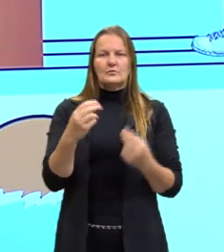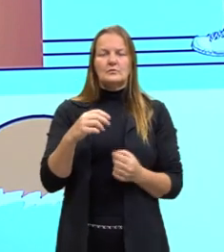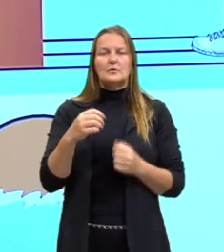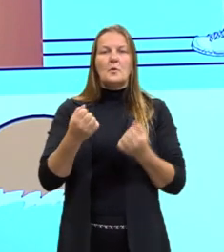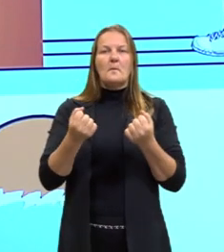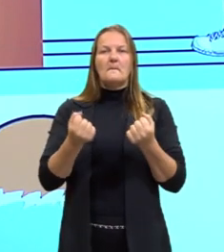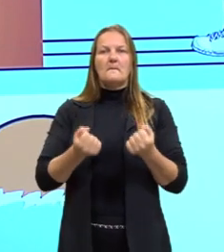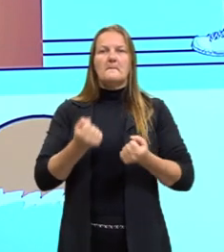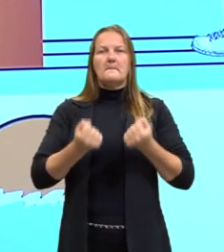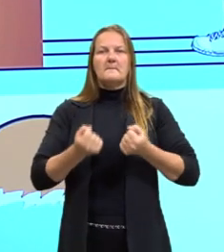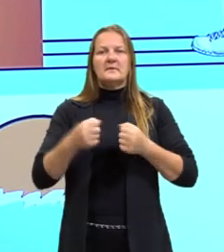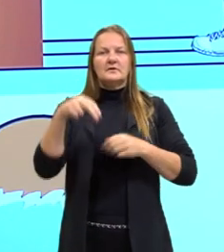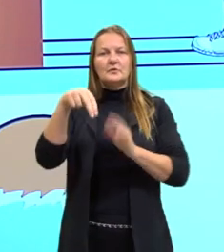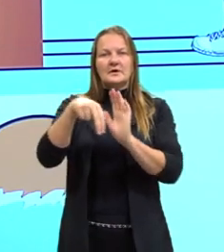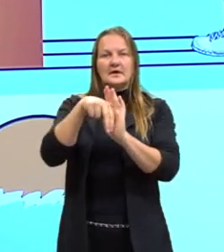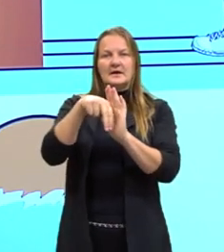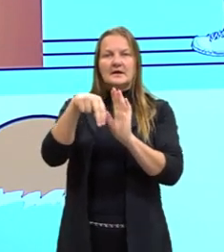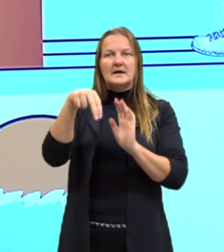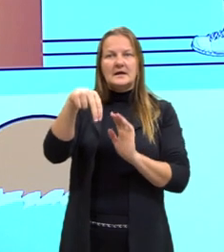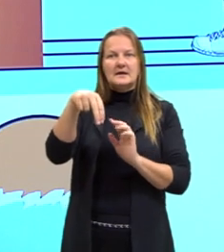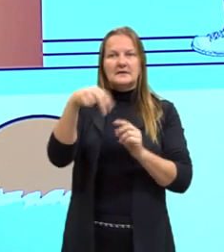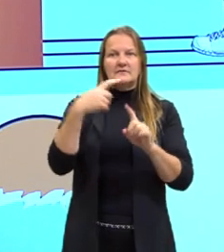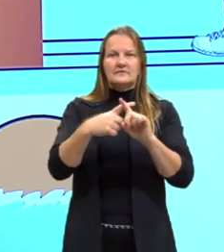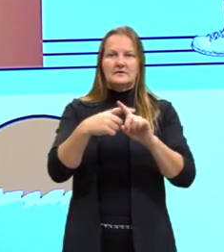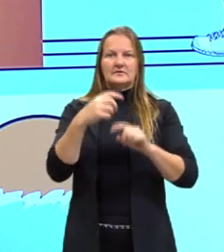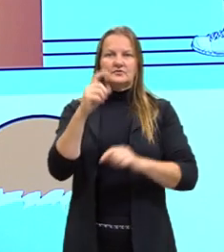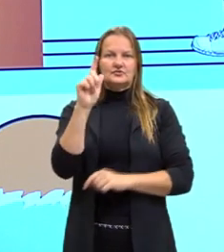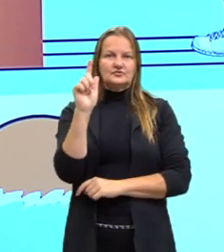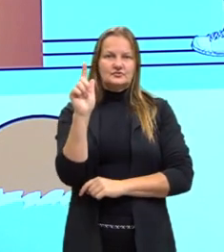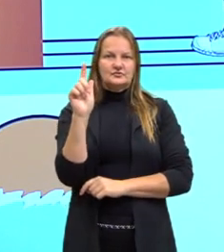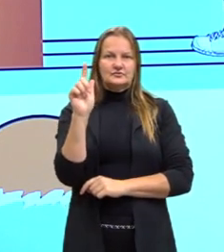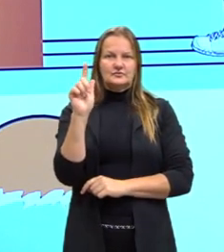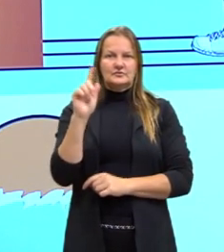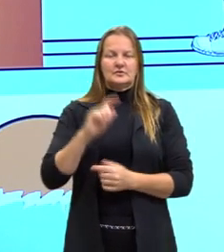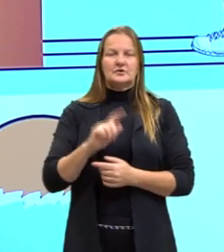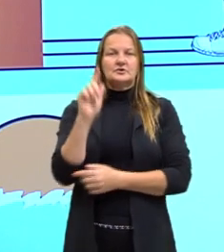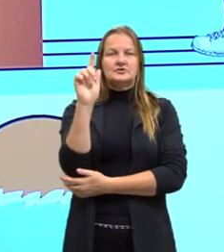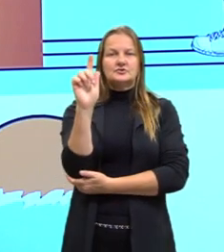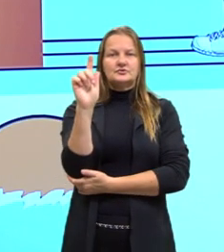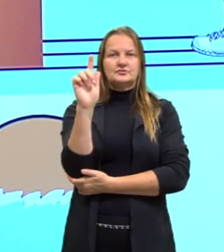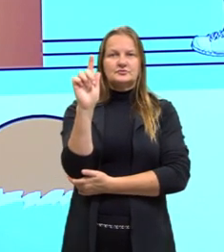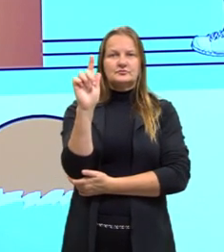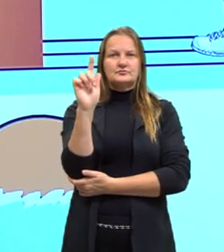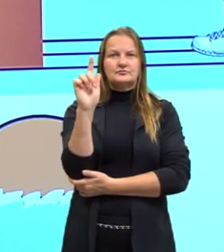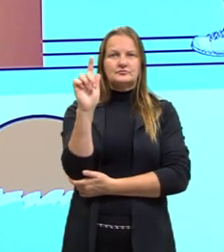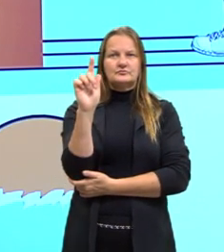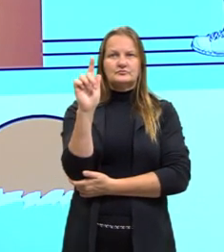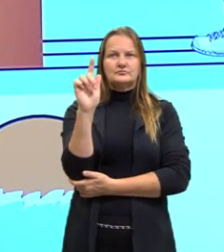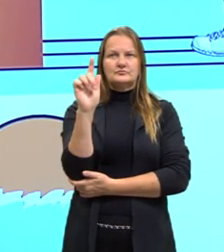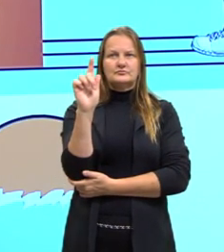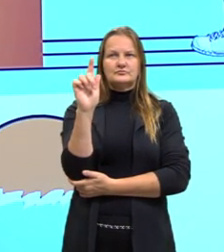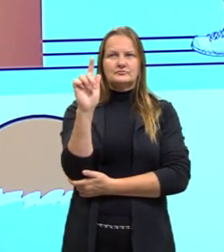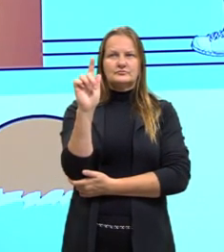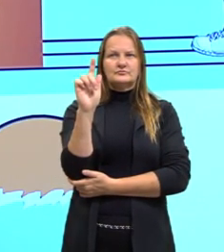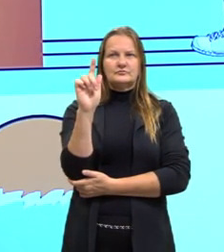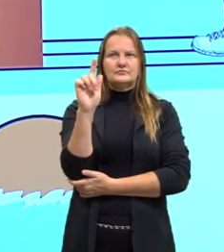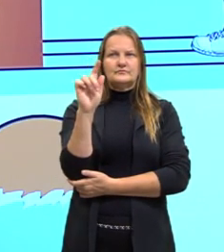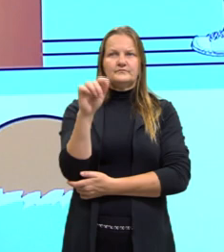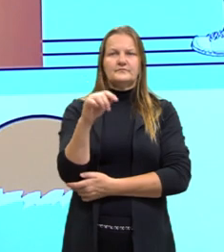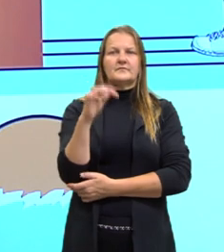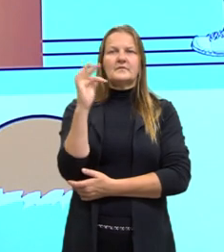o peso for M vezes G geralmente vai ser sempre assim né só o g quê que pode Depende do lugar que a gente vai estar